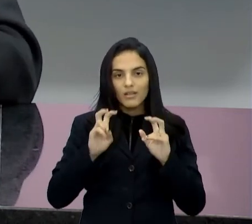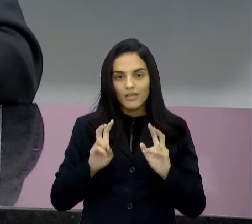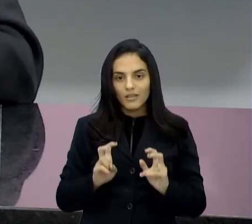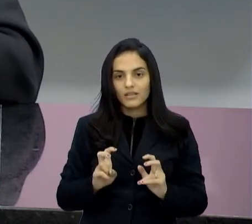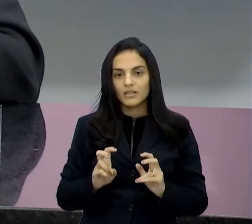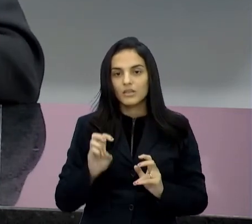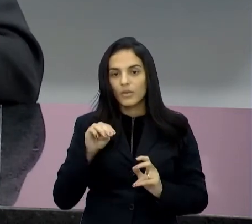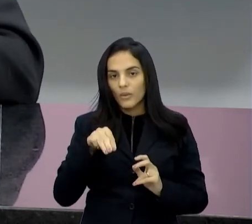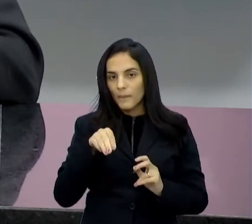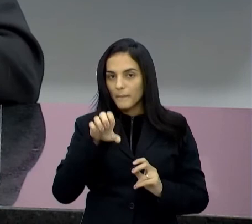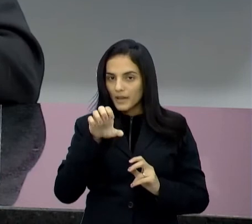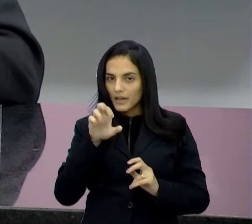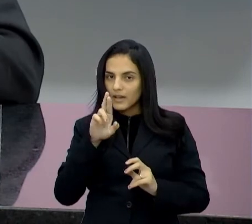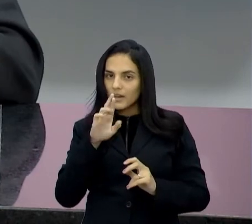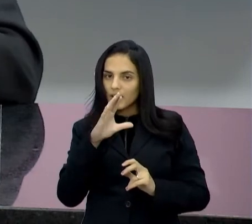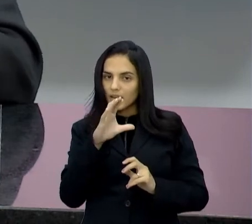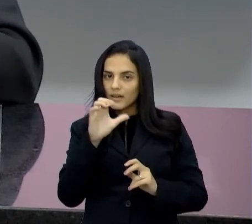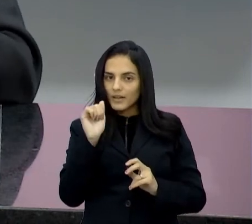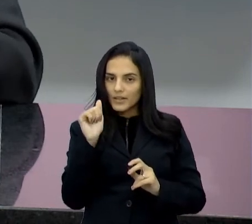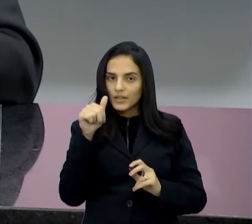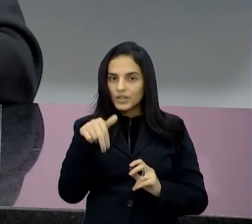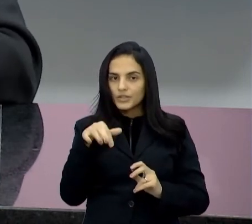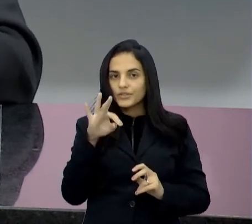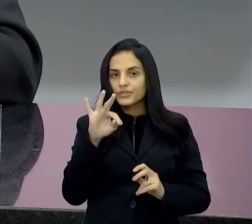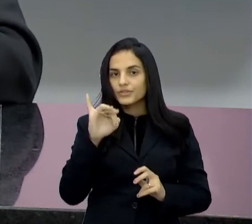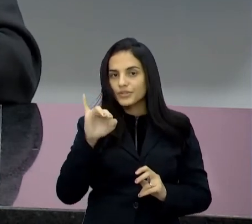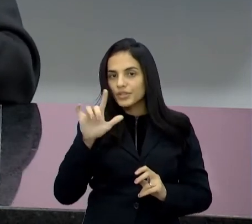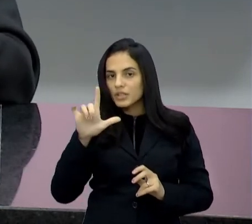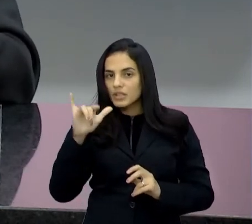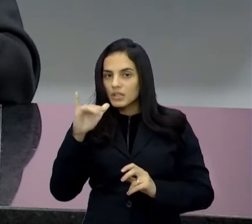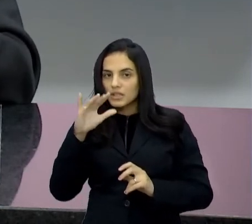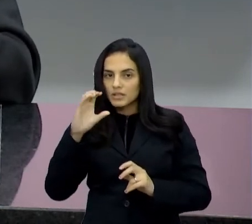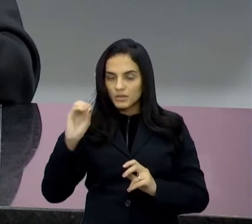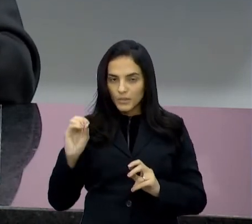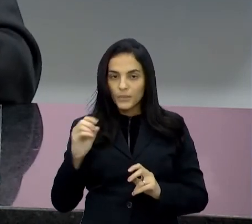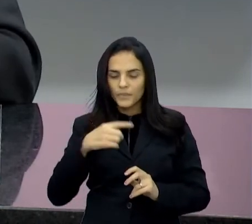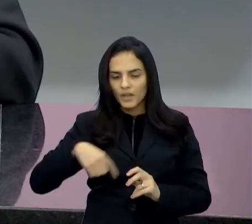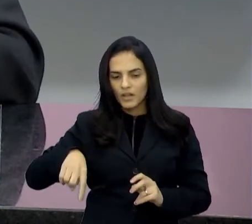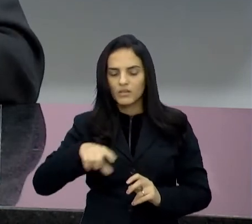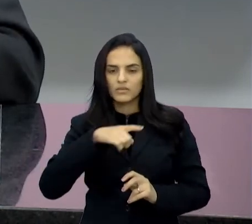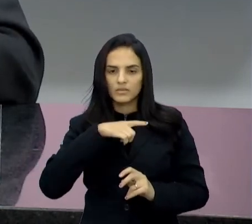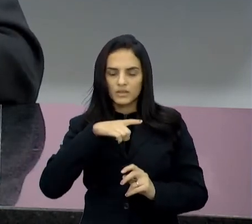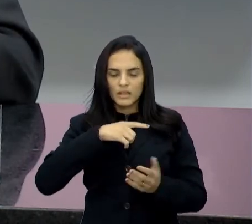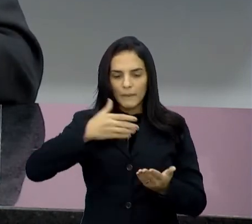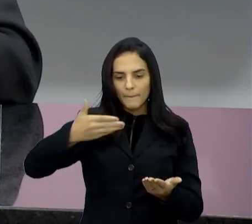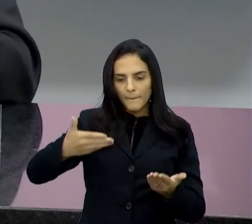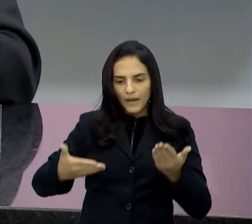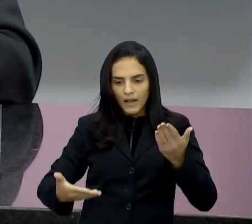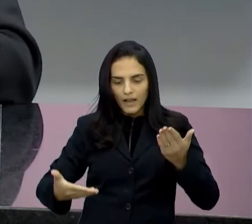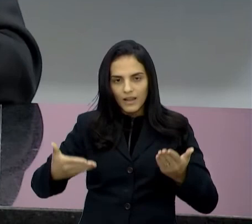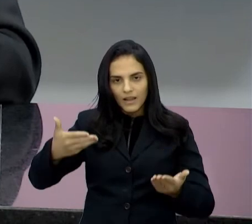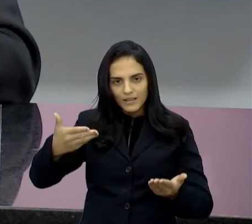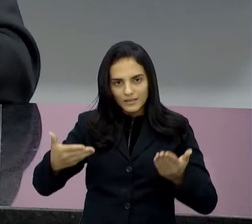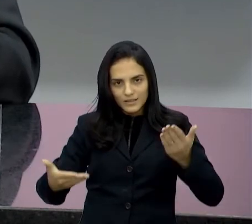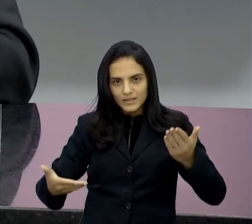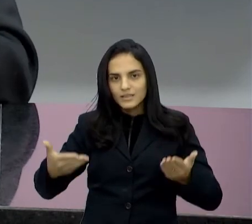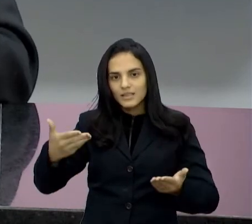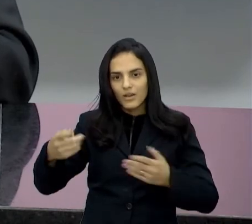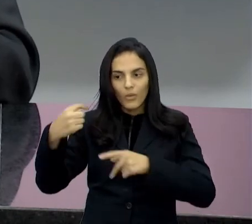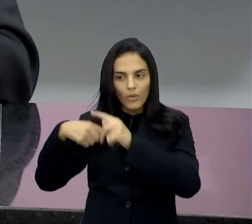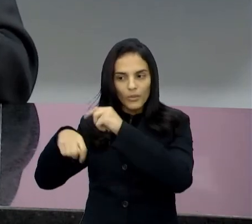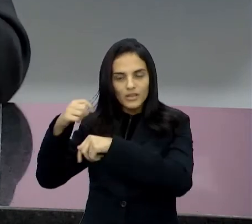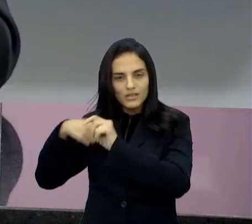no mercantilismo do período moderno, onde a gente tinha a balança comercial, que eu comentei com vocês,